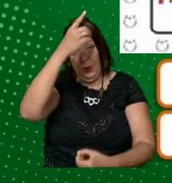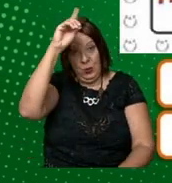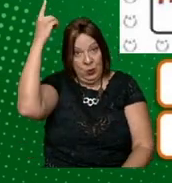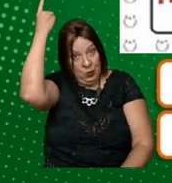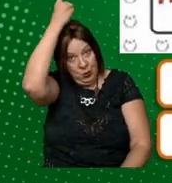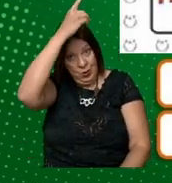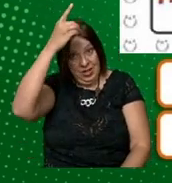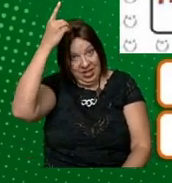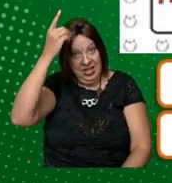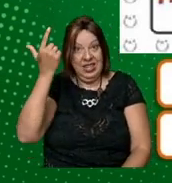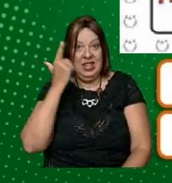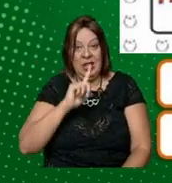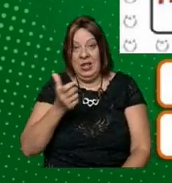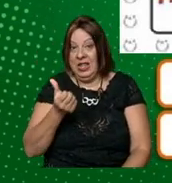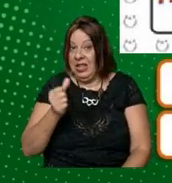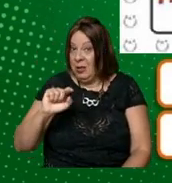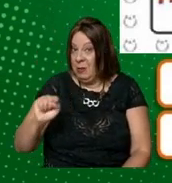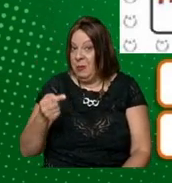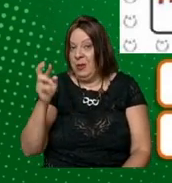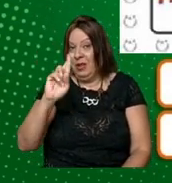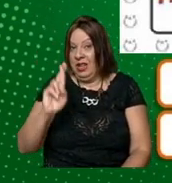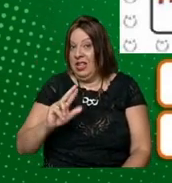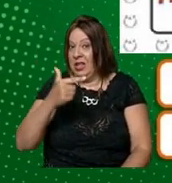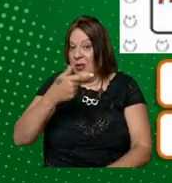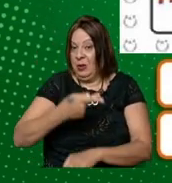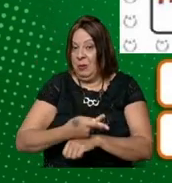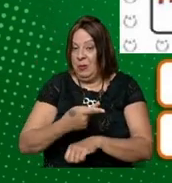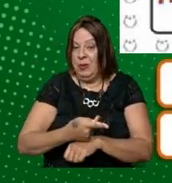6 mil no nosso segundo prêmio com o título